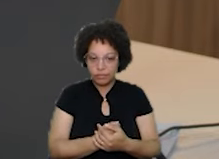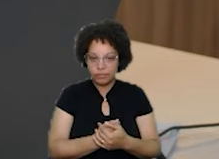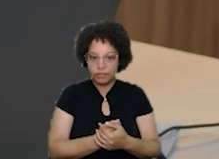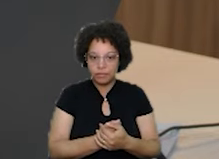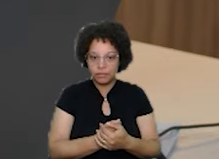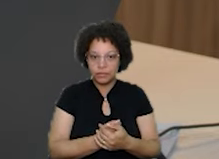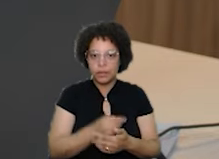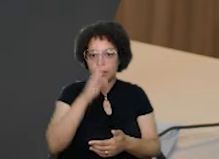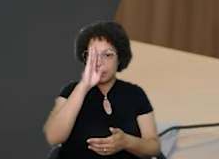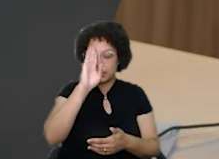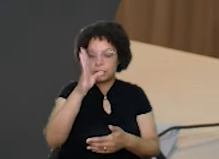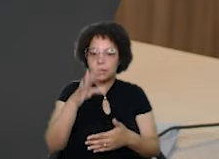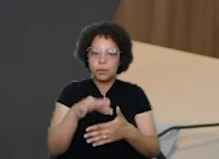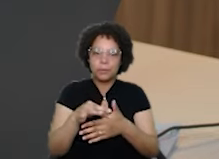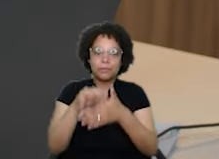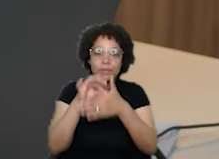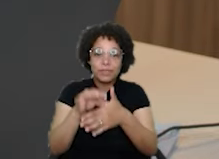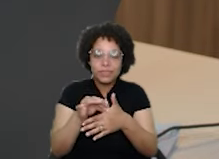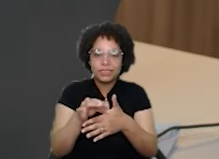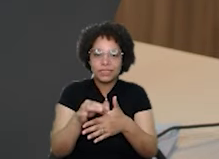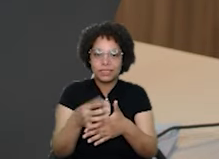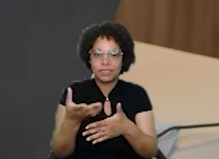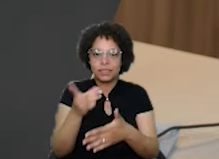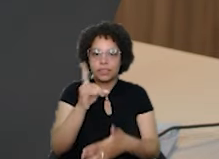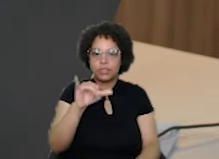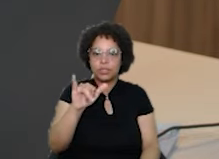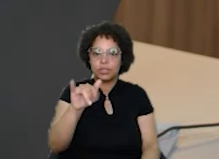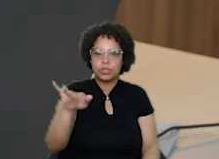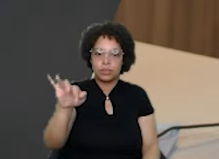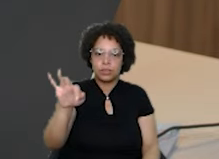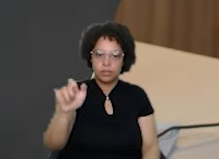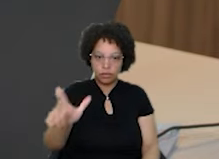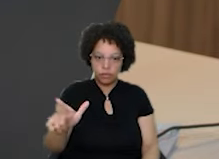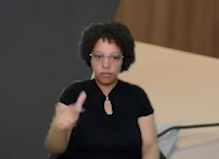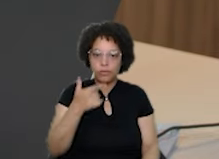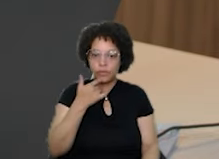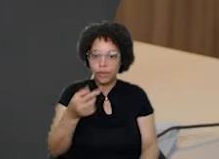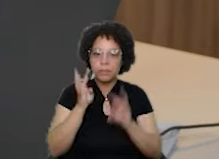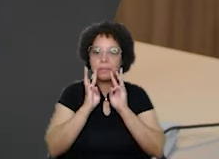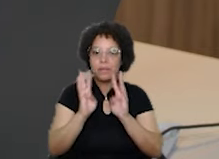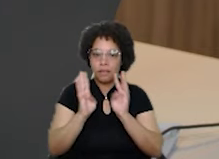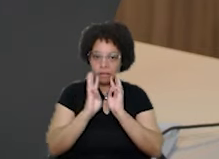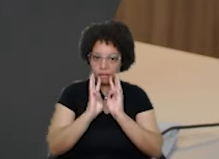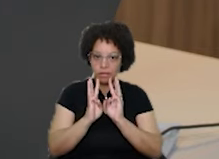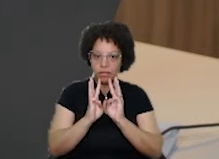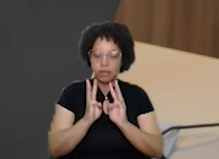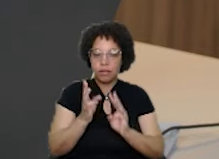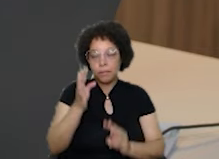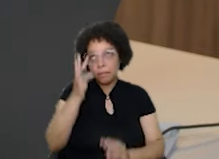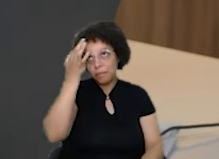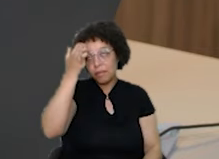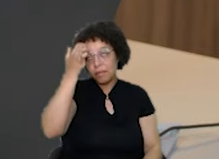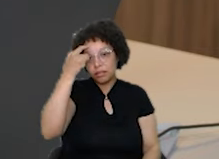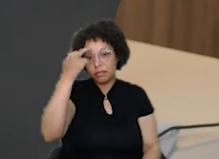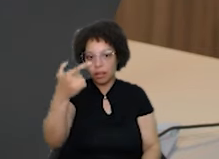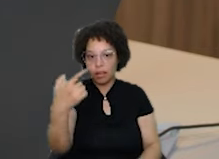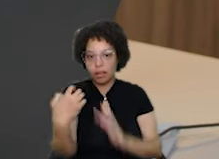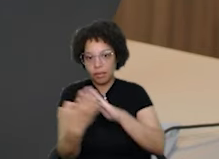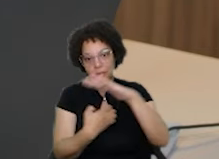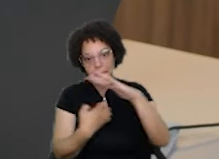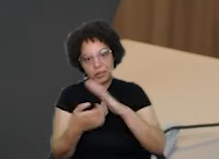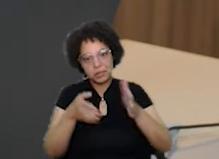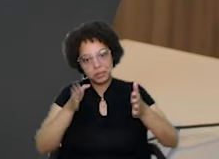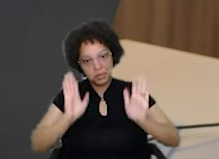à presença digital né porque quando a gente fala de mar marke digital pressupõe-se que a empresa já tenha uma presença